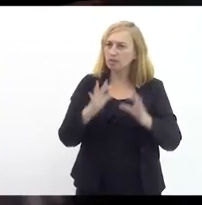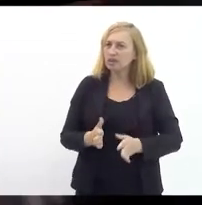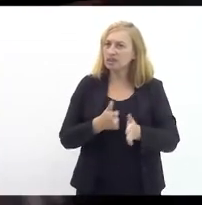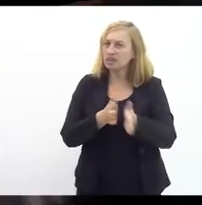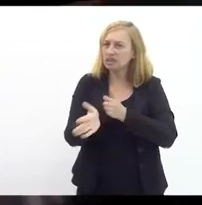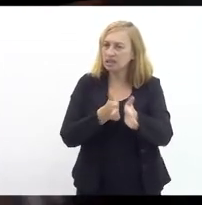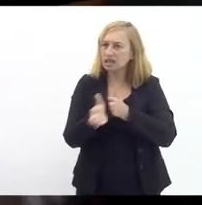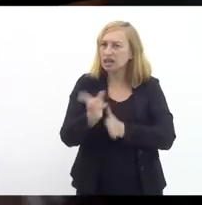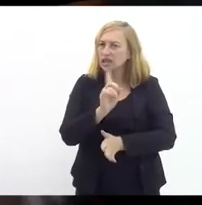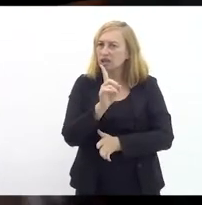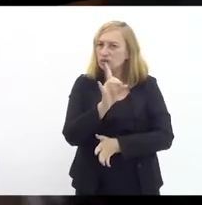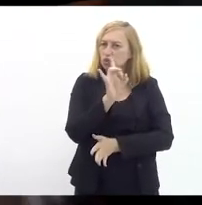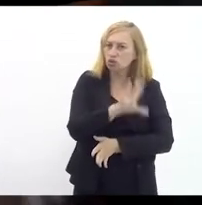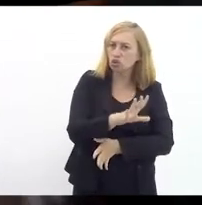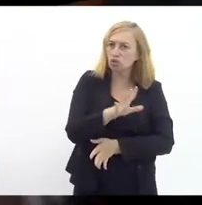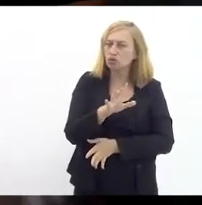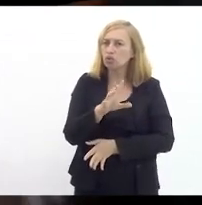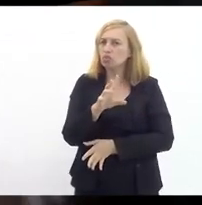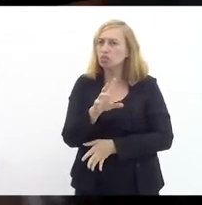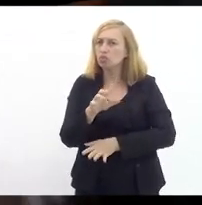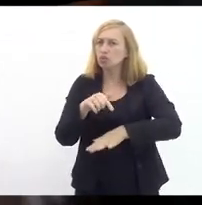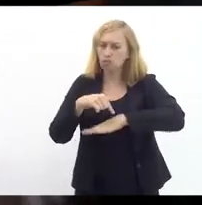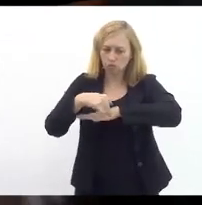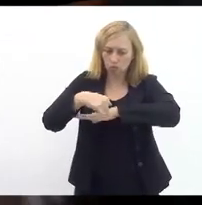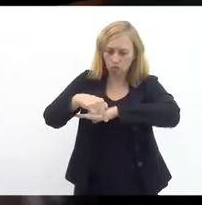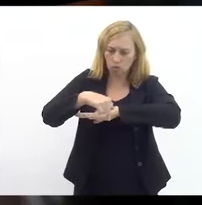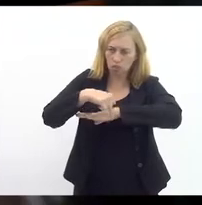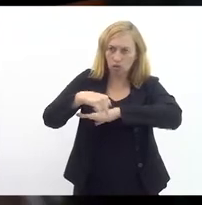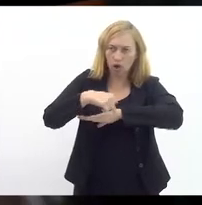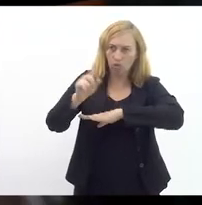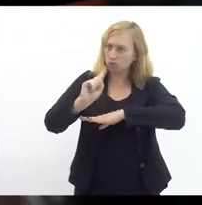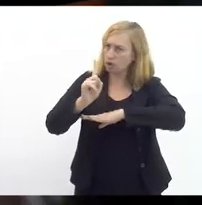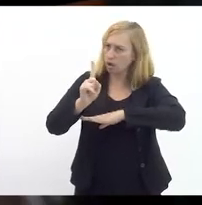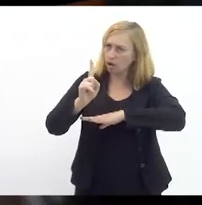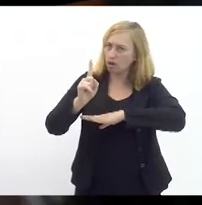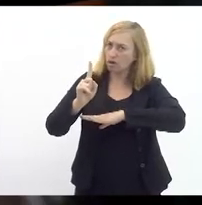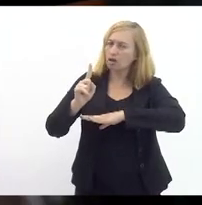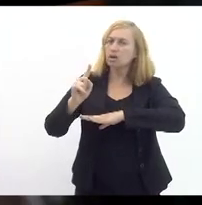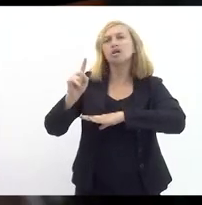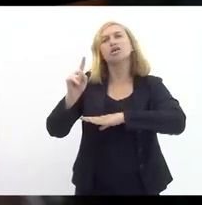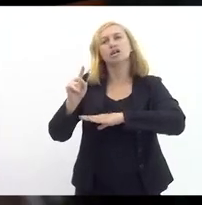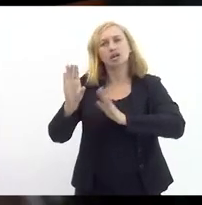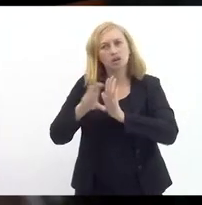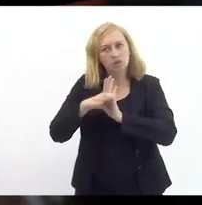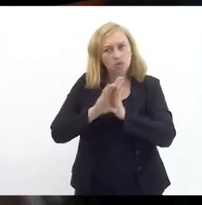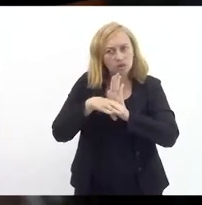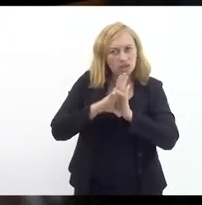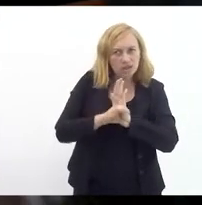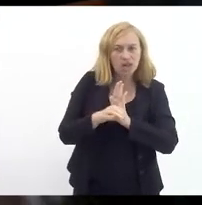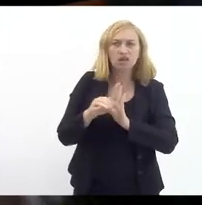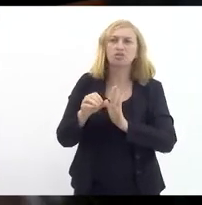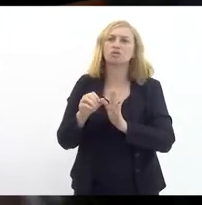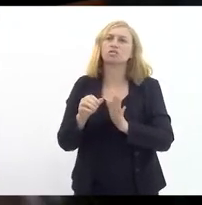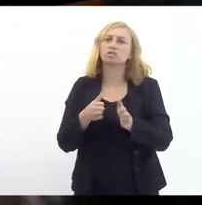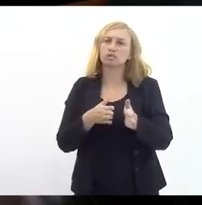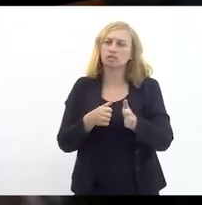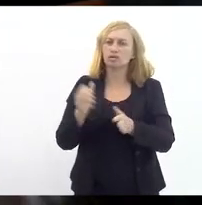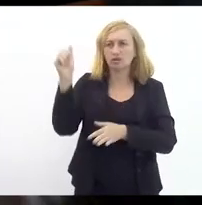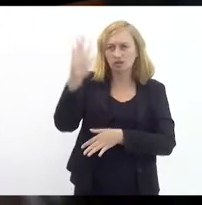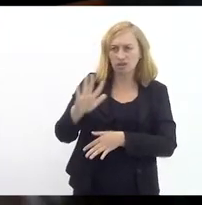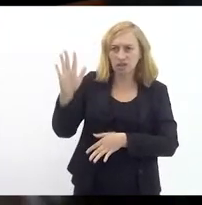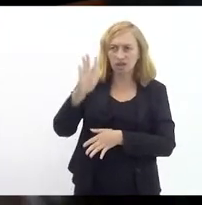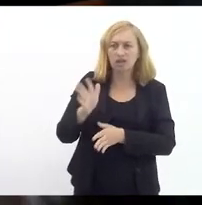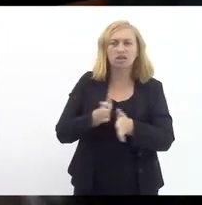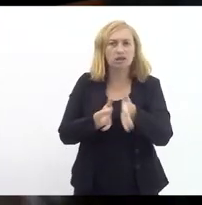não se trata somente do vão. Aí é um conceito universal sobre acessibilidade, por isso não trata de uma matéria